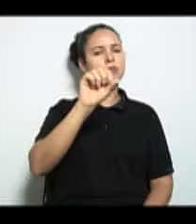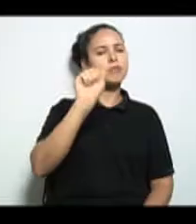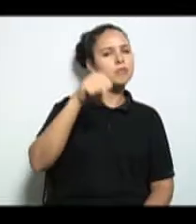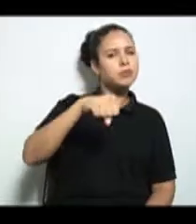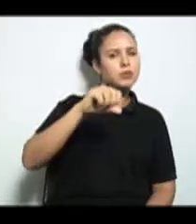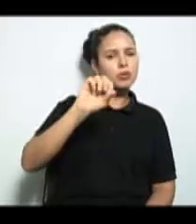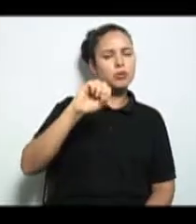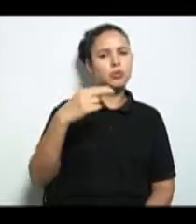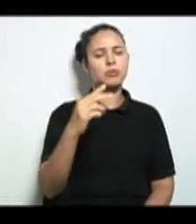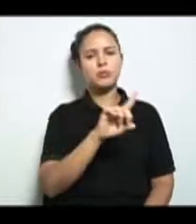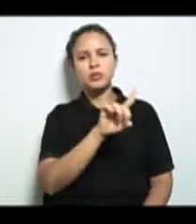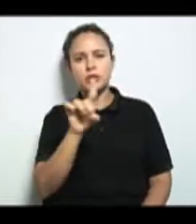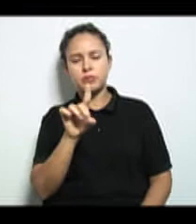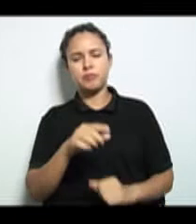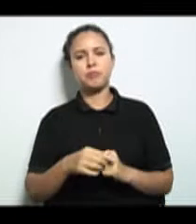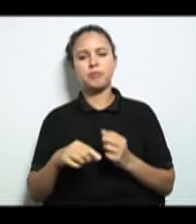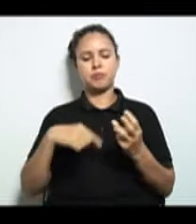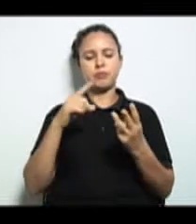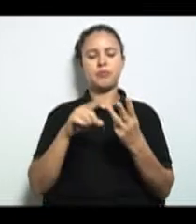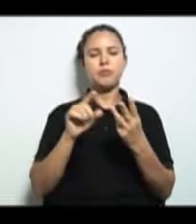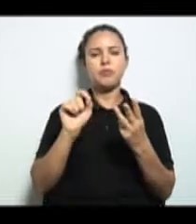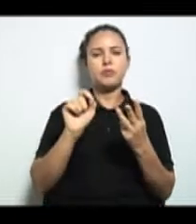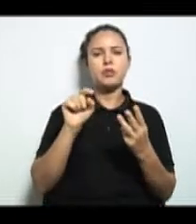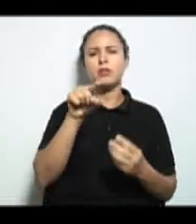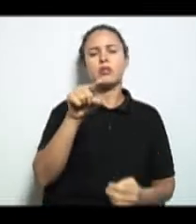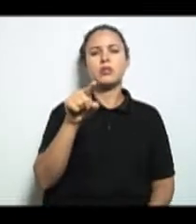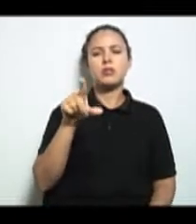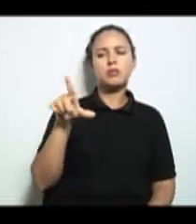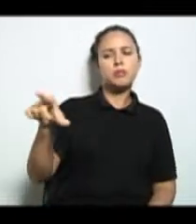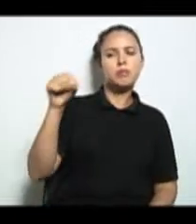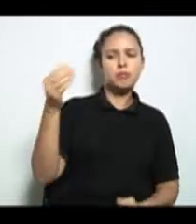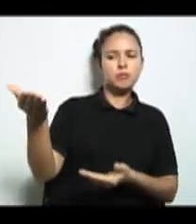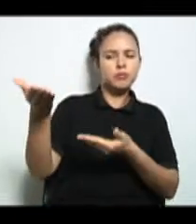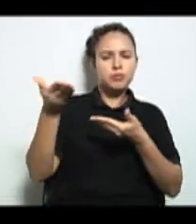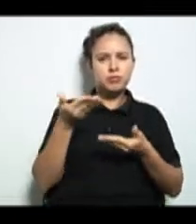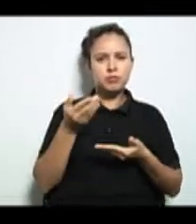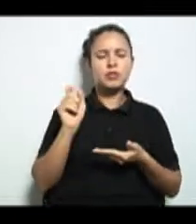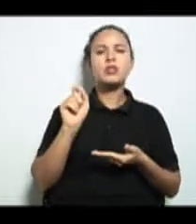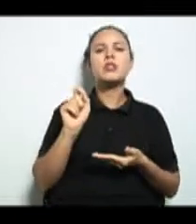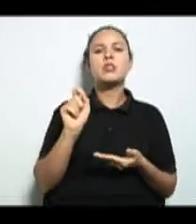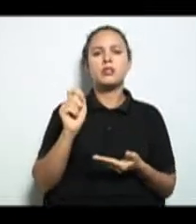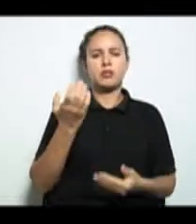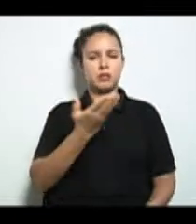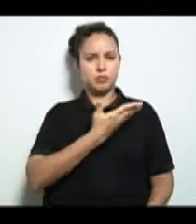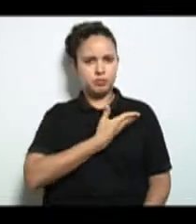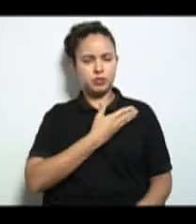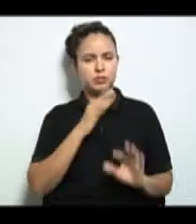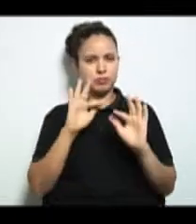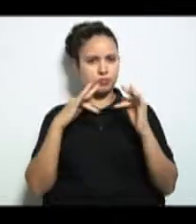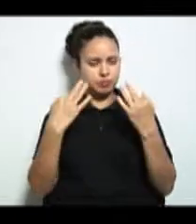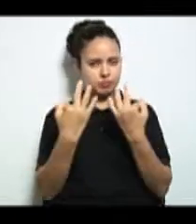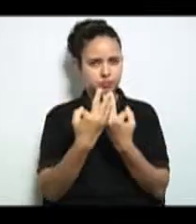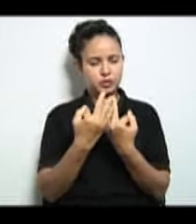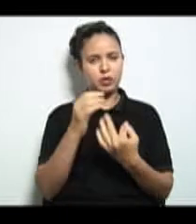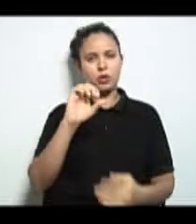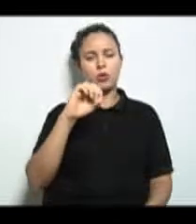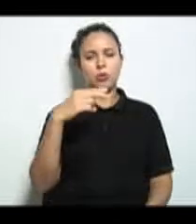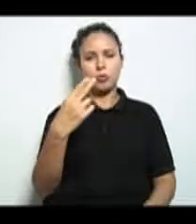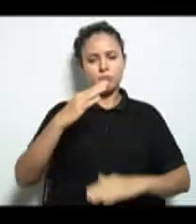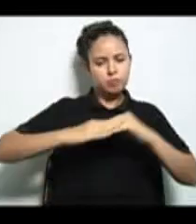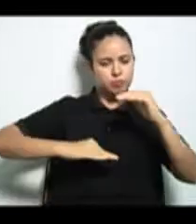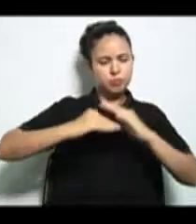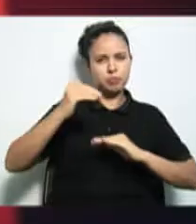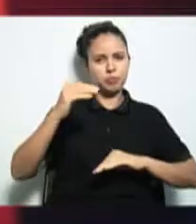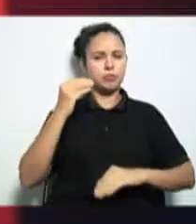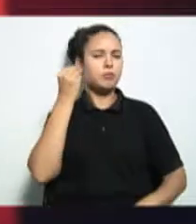pergunta, quem você convidaria para atuar nesse novo negócio? Um amigo? Um familiar? Ou um profissional já experiente